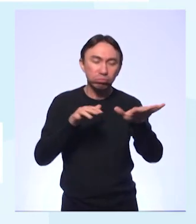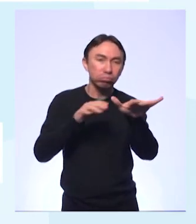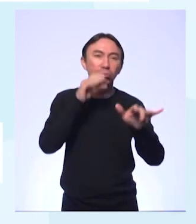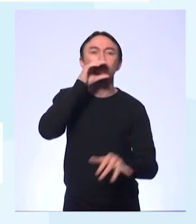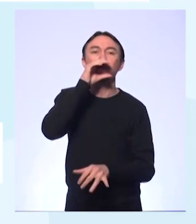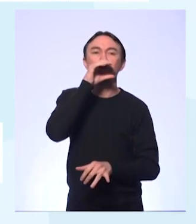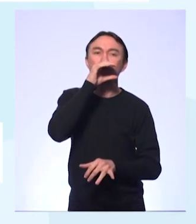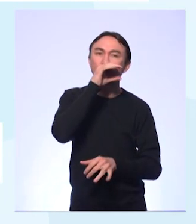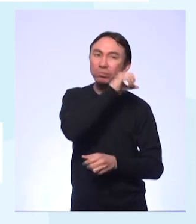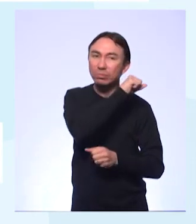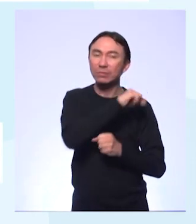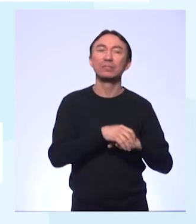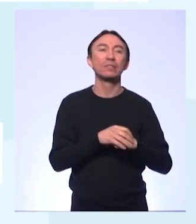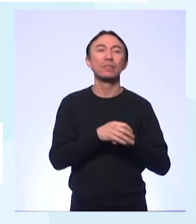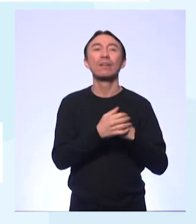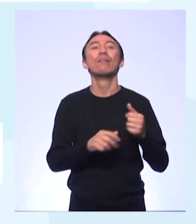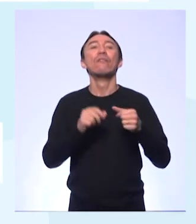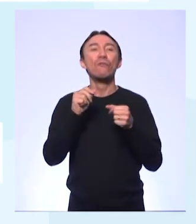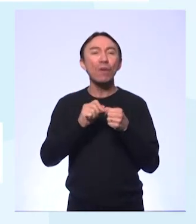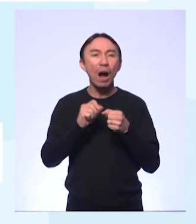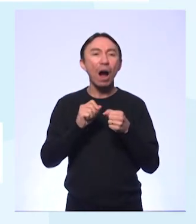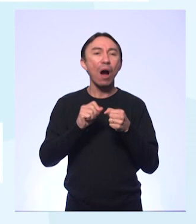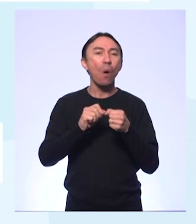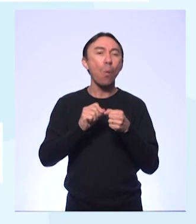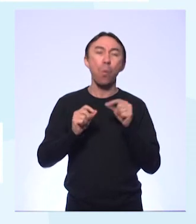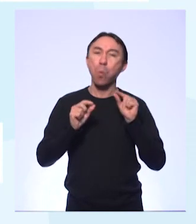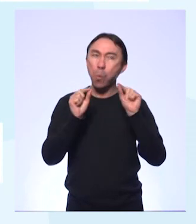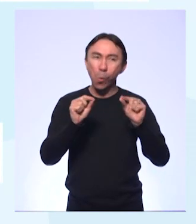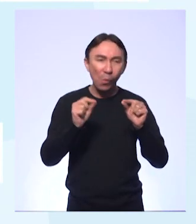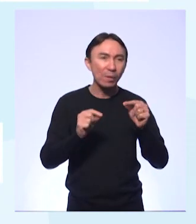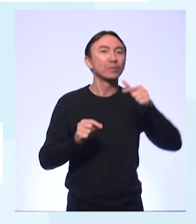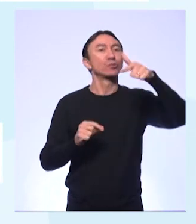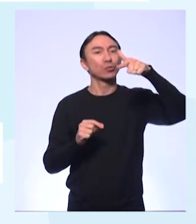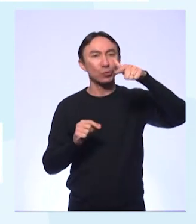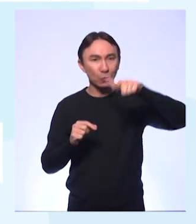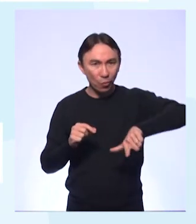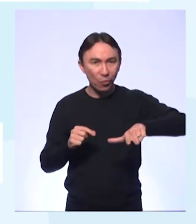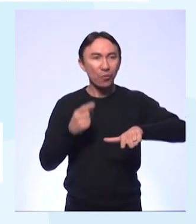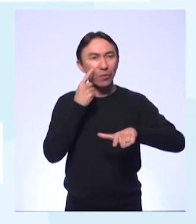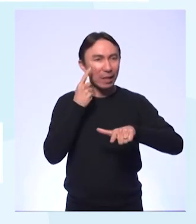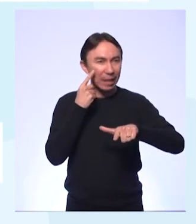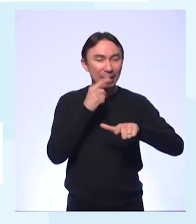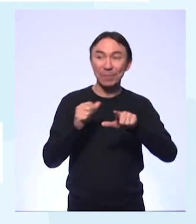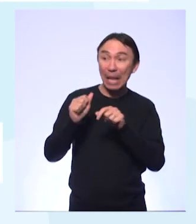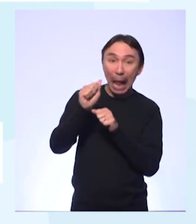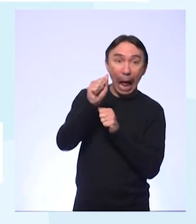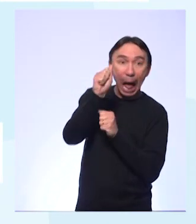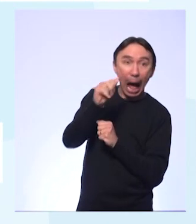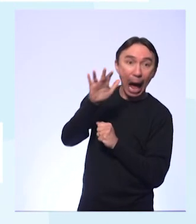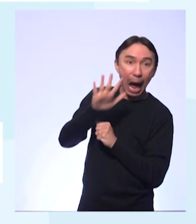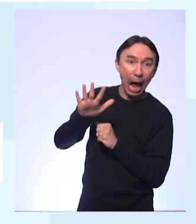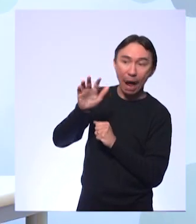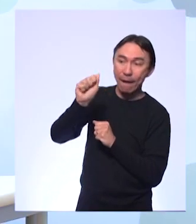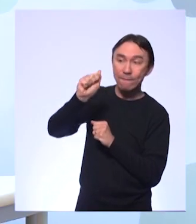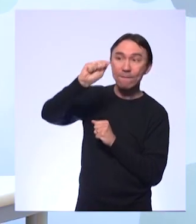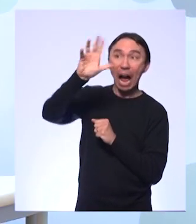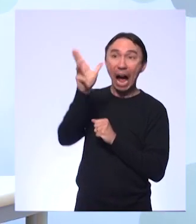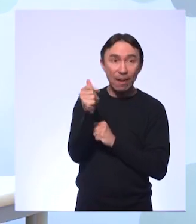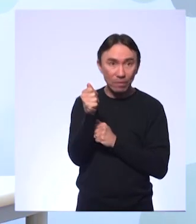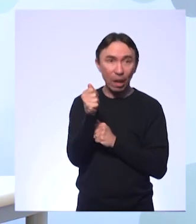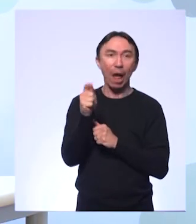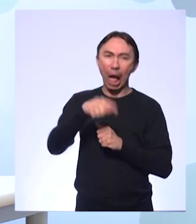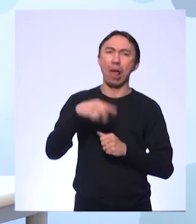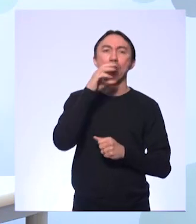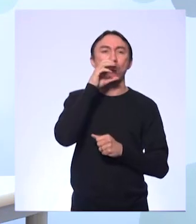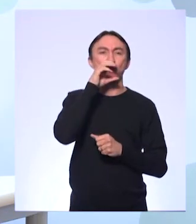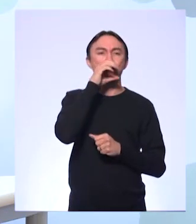quentes, o que faz, né, mais uma vez dizendo que a região aí é bastante quente, Mas tem essa questão, a amplitude